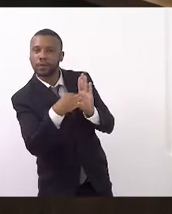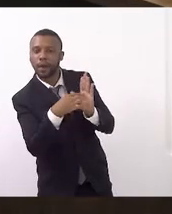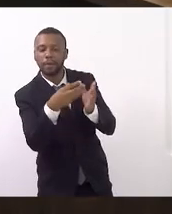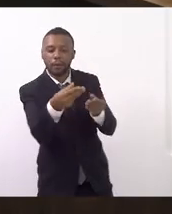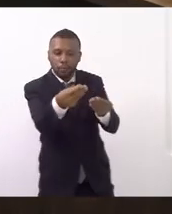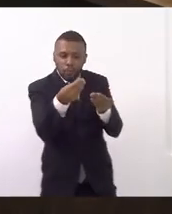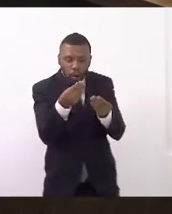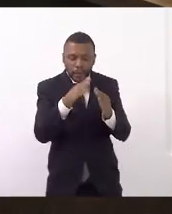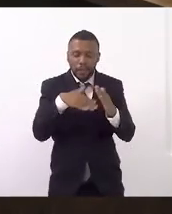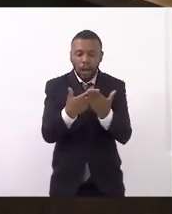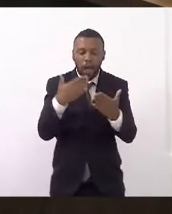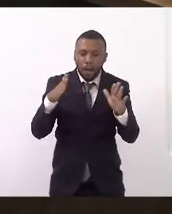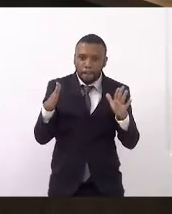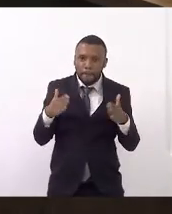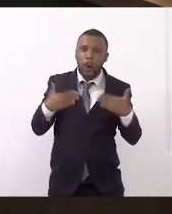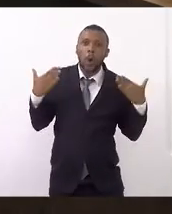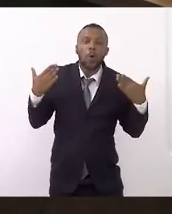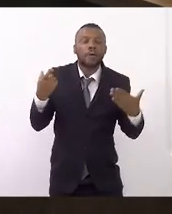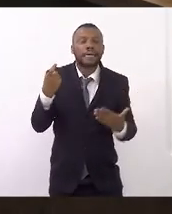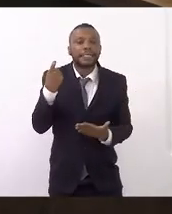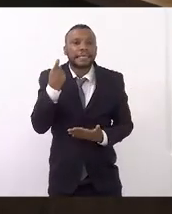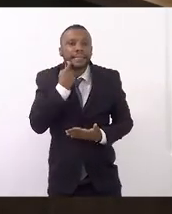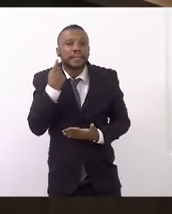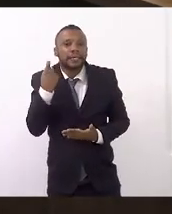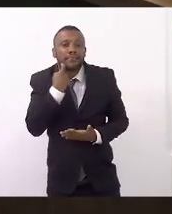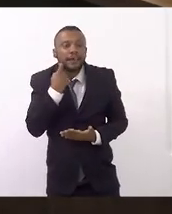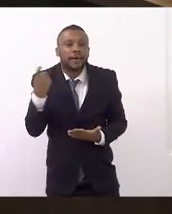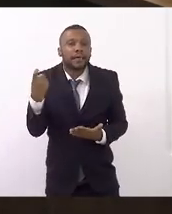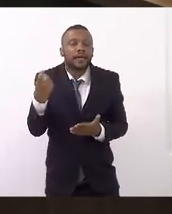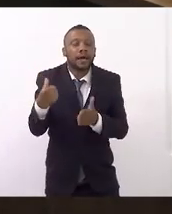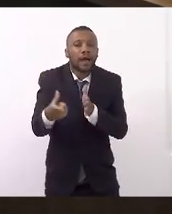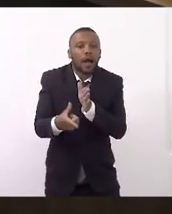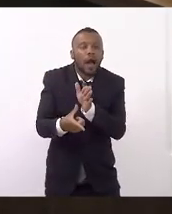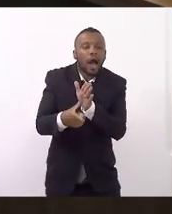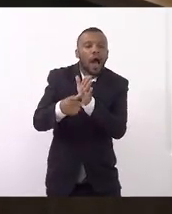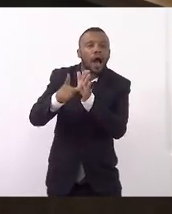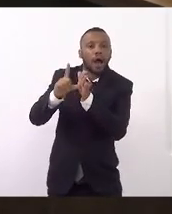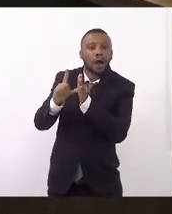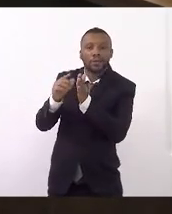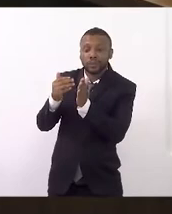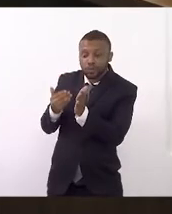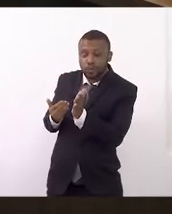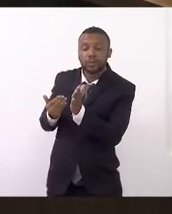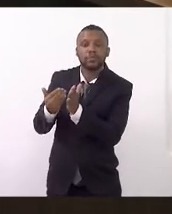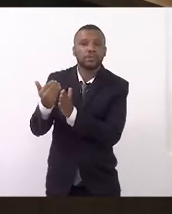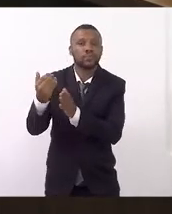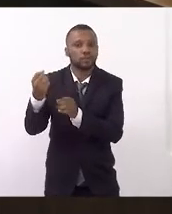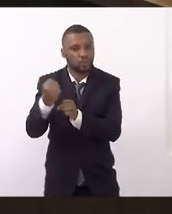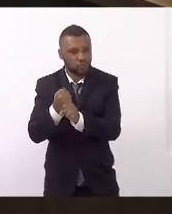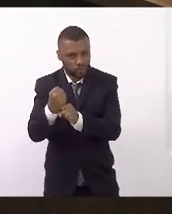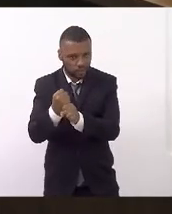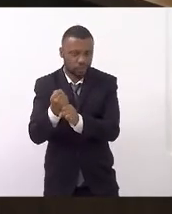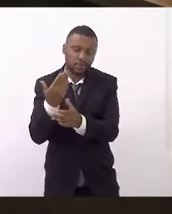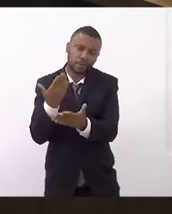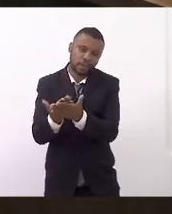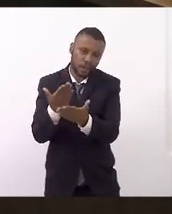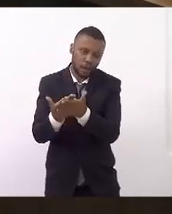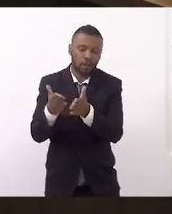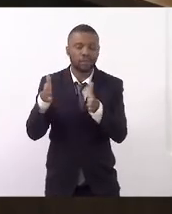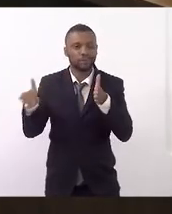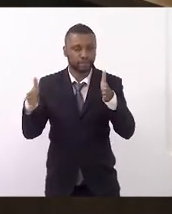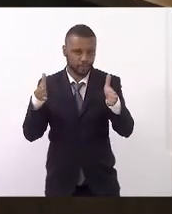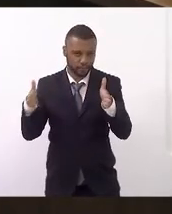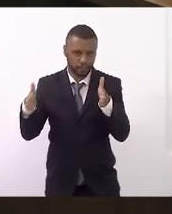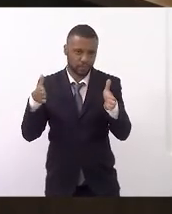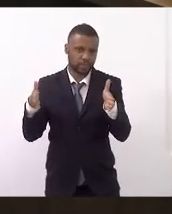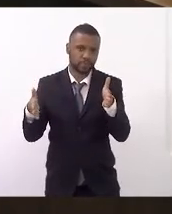escolas na sexta-feira, antevéspera do início do ano letivo. Além disso,